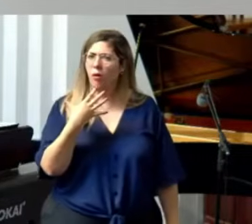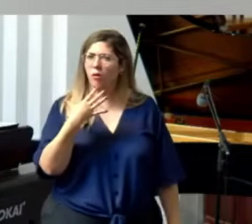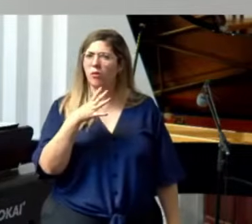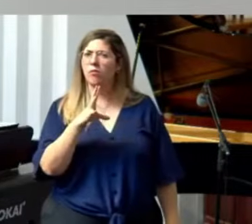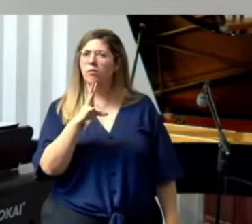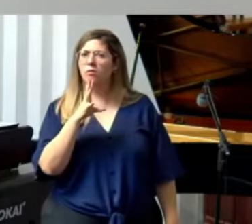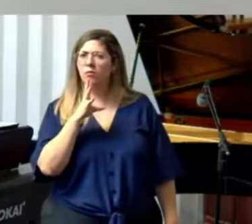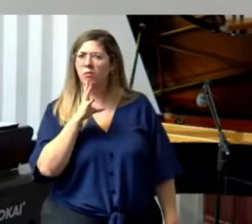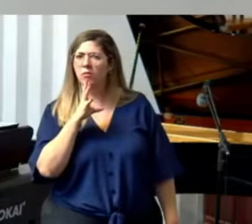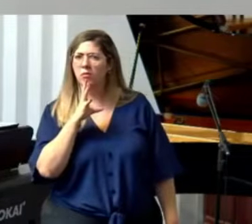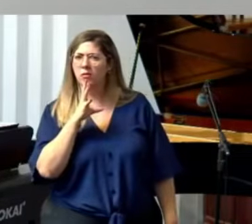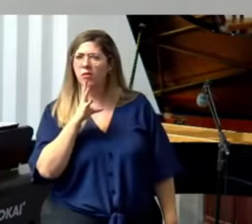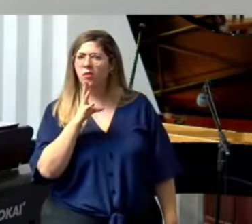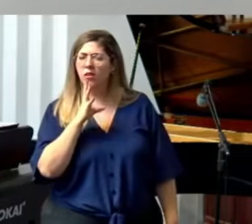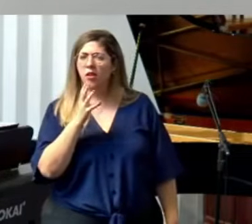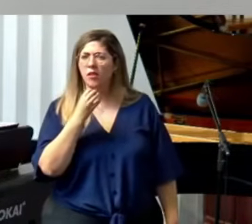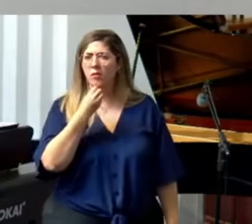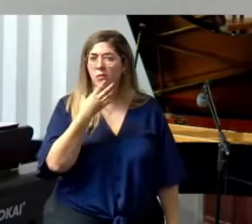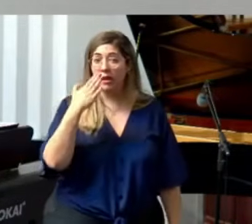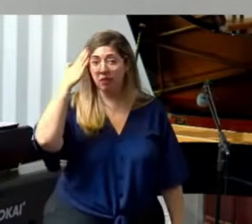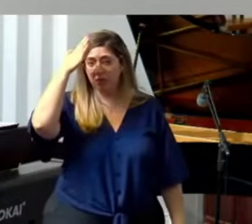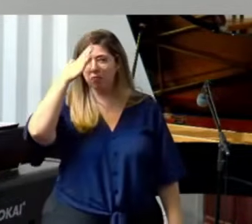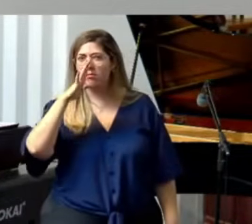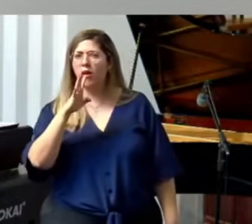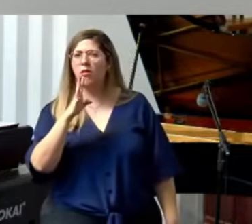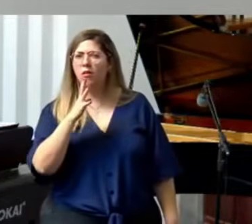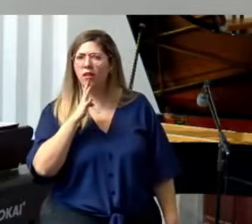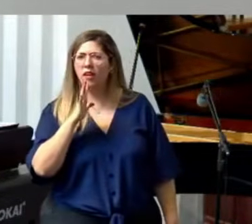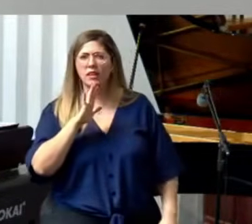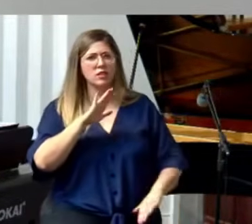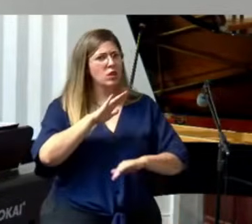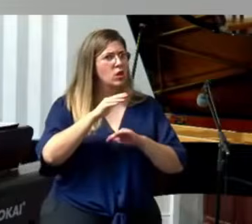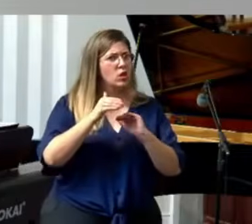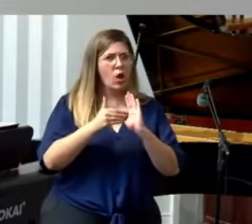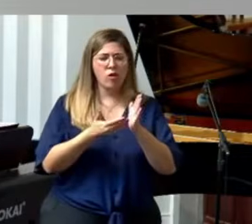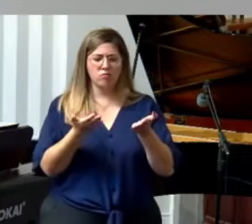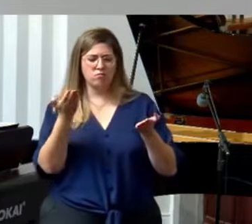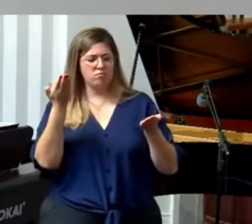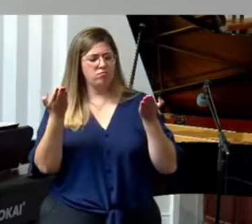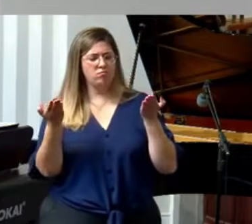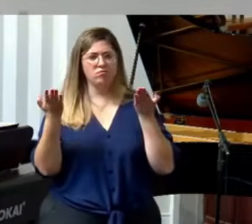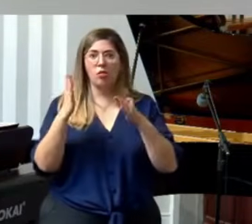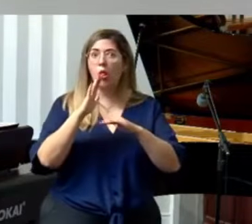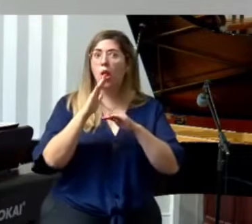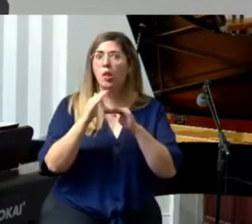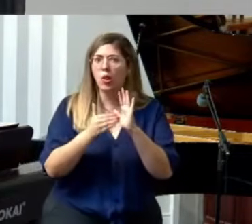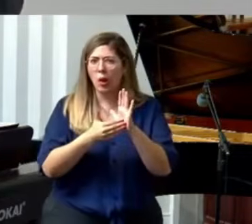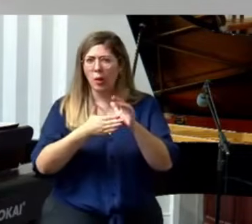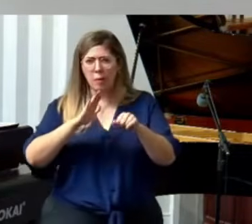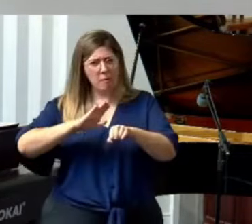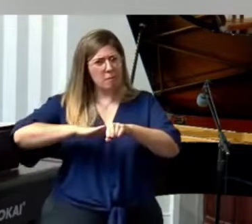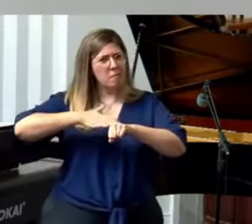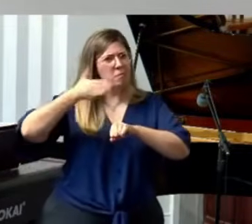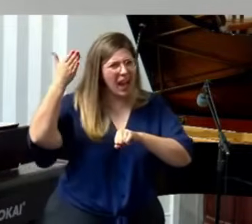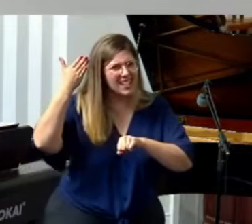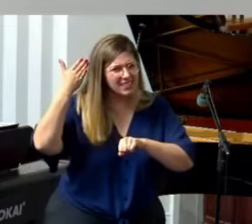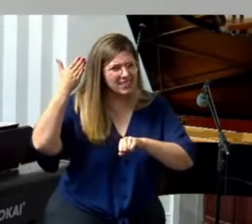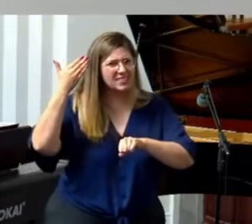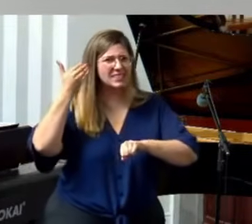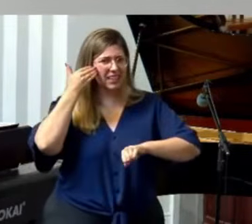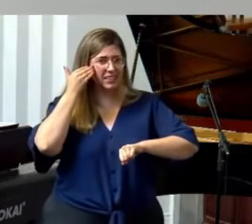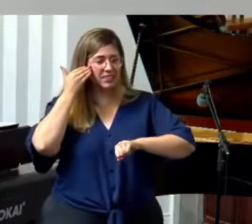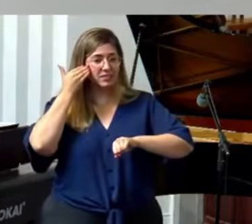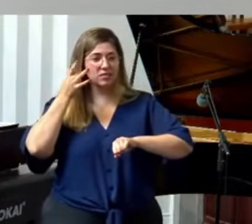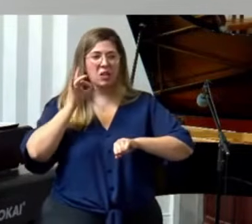o mal e sabe lidar com as consequências do bem e do mal. Então vamos olhar para uma característica além da ideia de